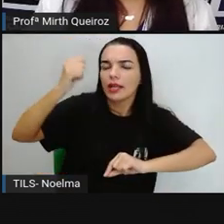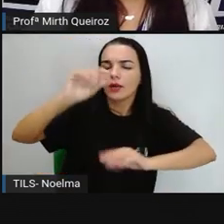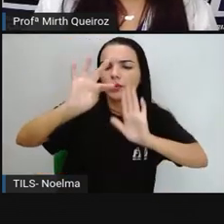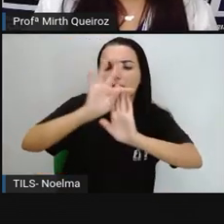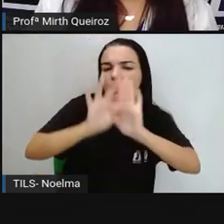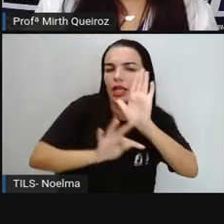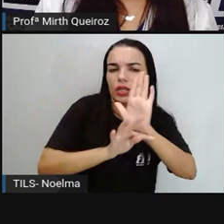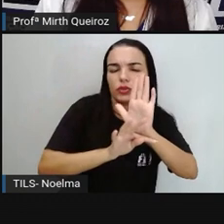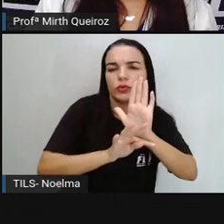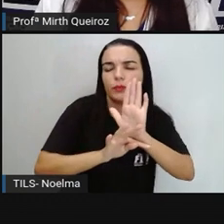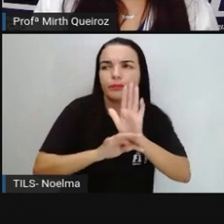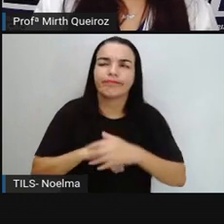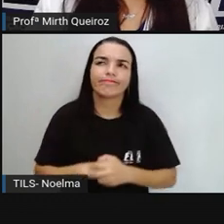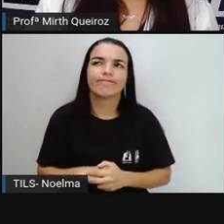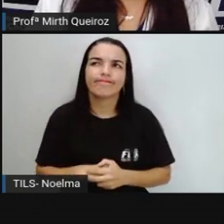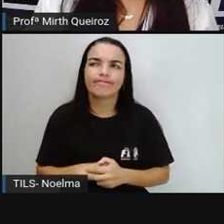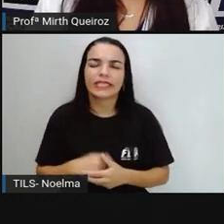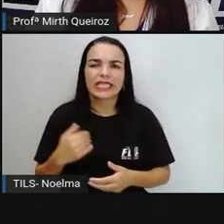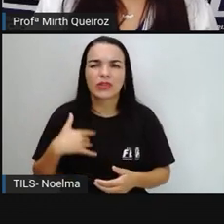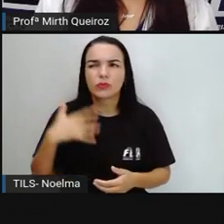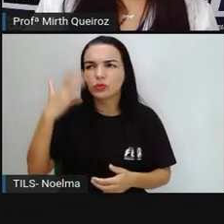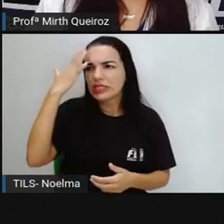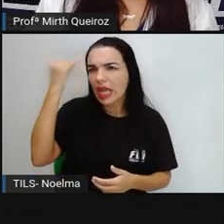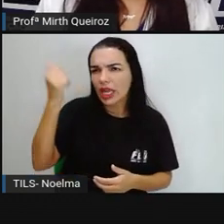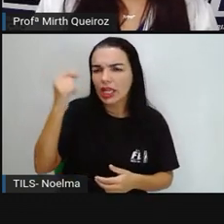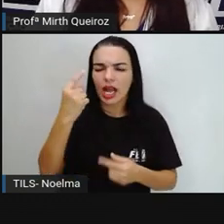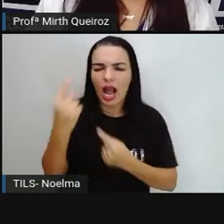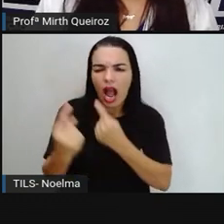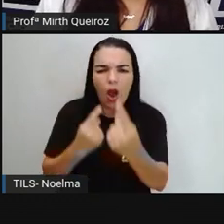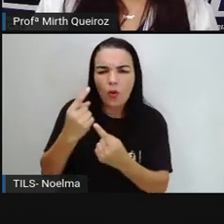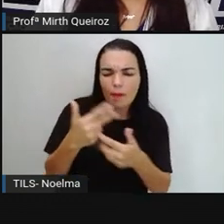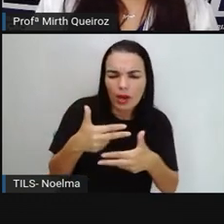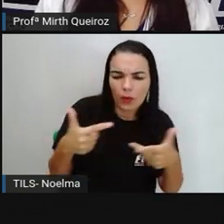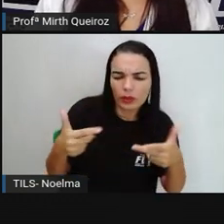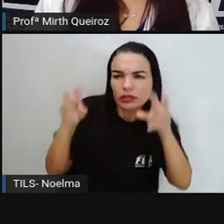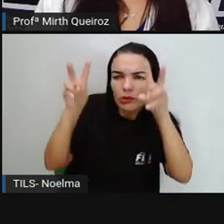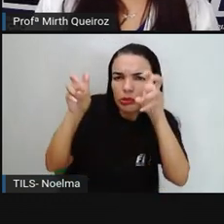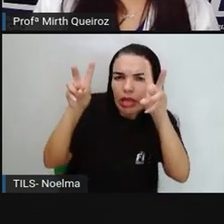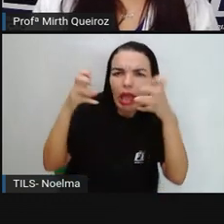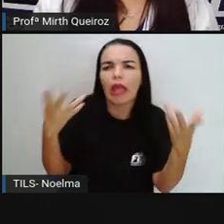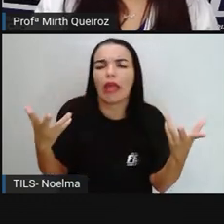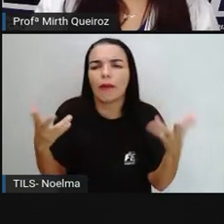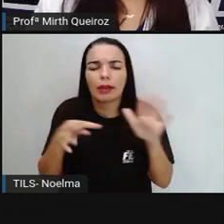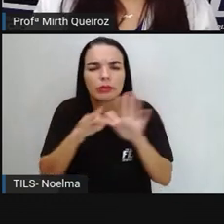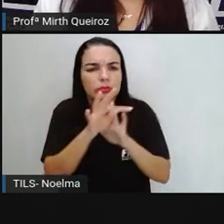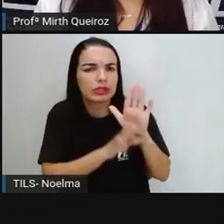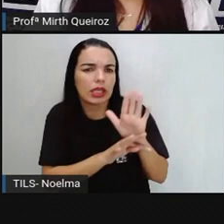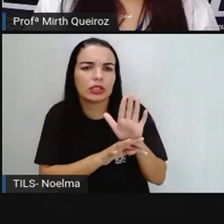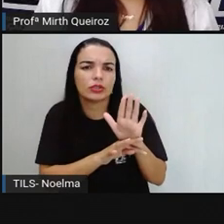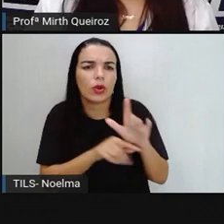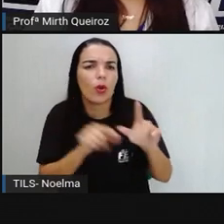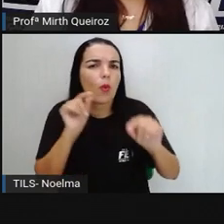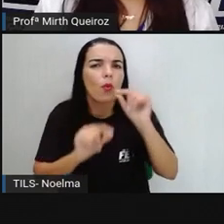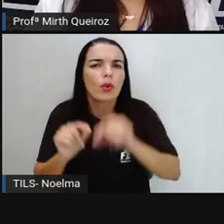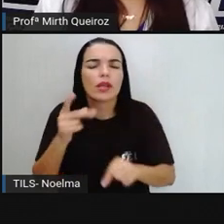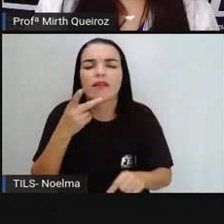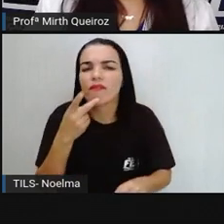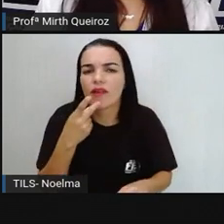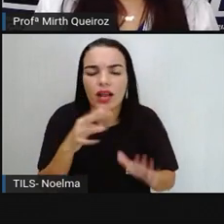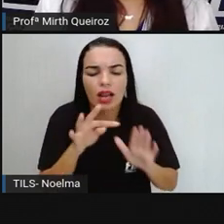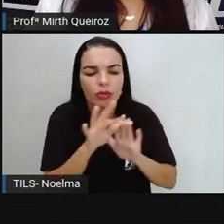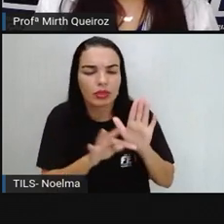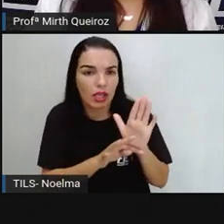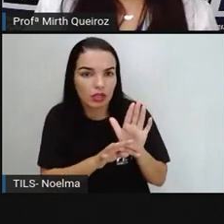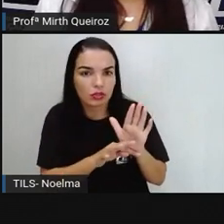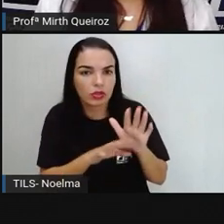o texto, a gente tem que pensar assim: eu sei alguma coisa sobre esse conteúdo? De que fala esse texto? Qual